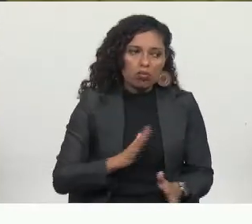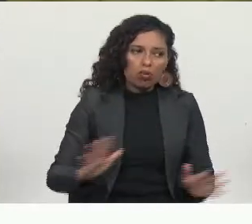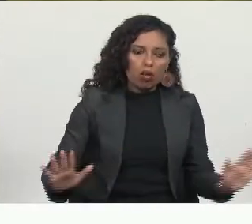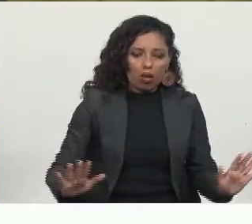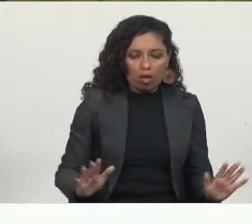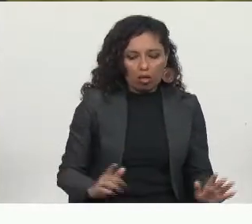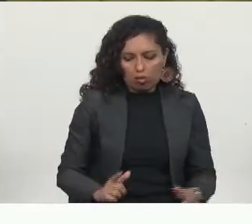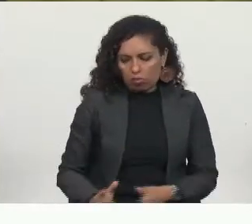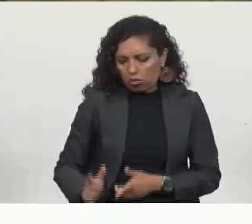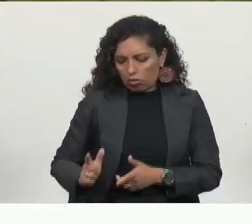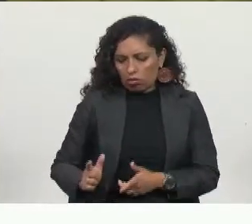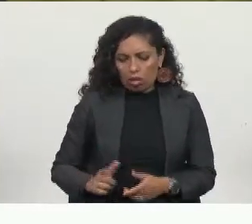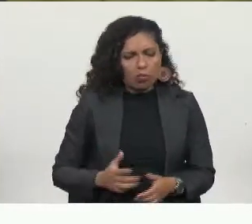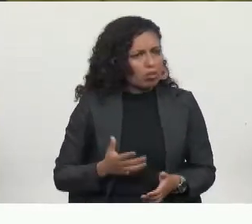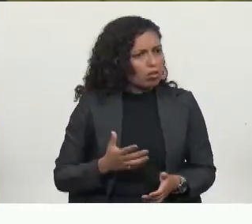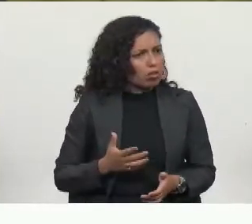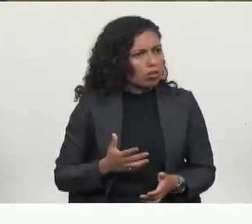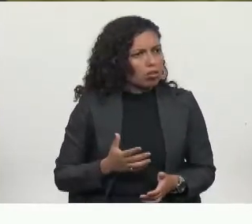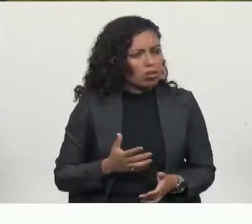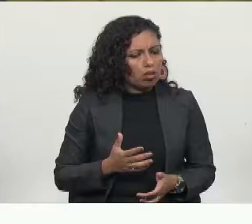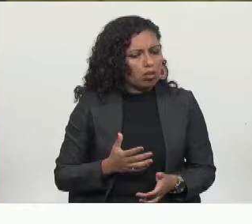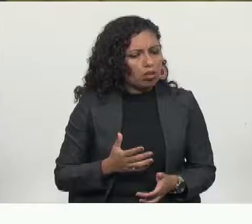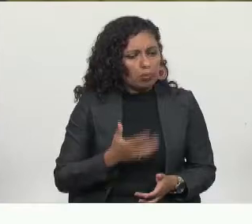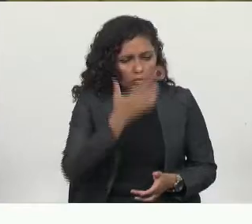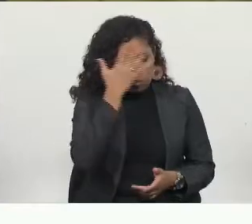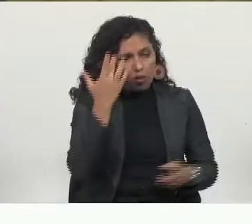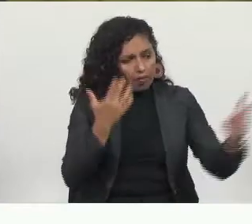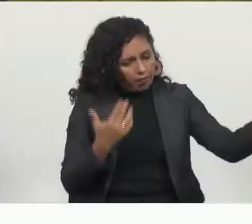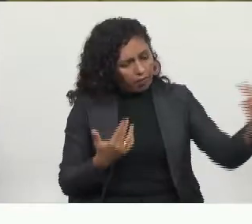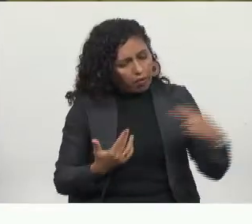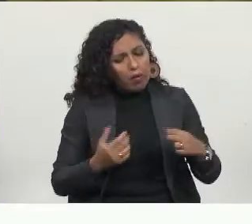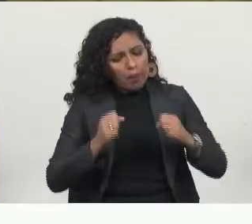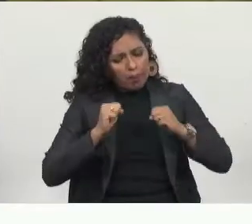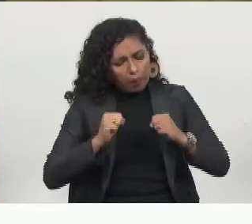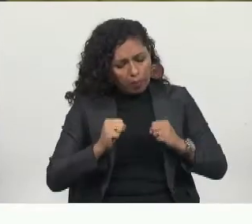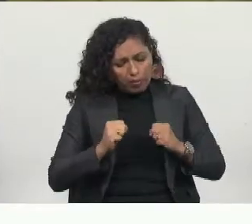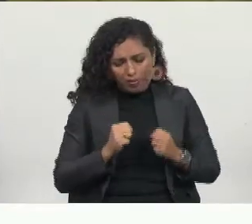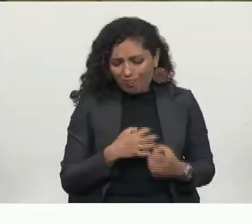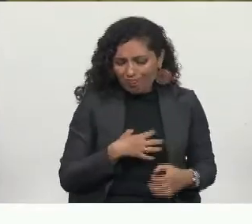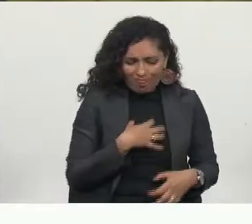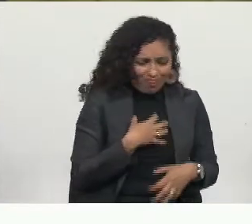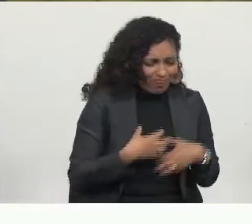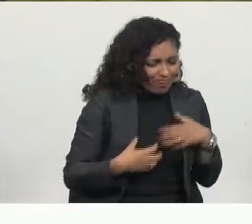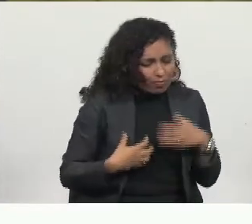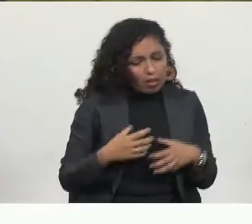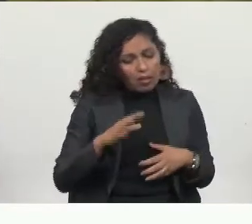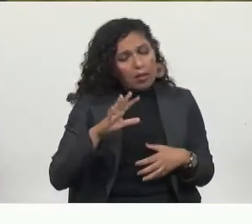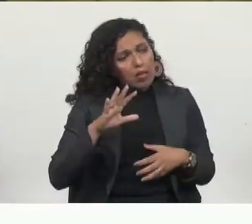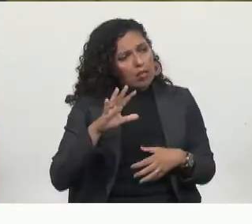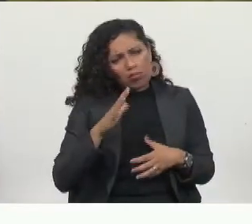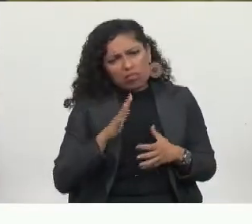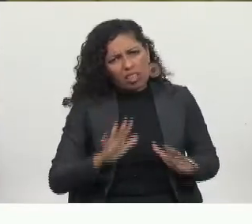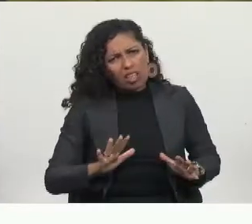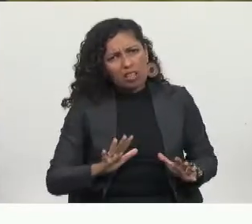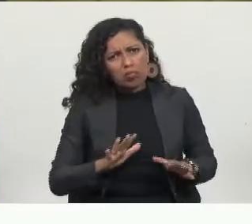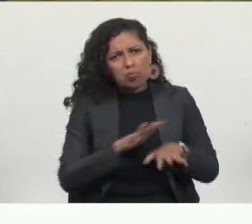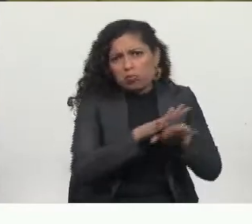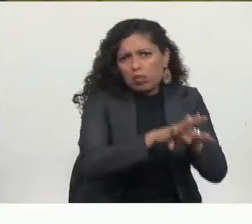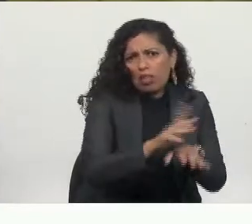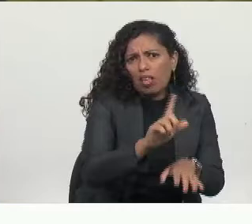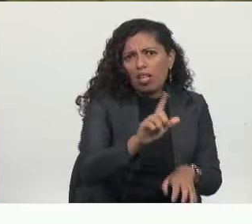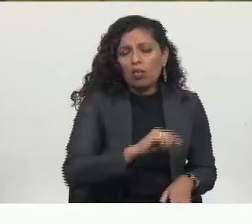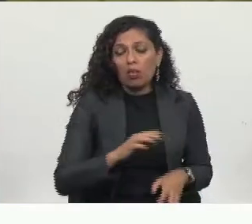alguma forma, se sente mal. Eu não quero isso, Bruno. Eu só espero que as pessoas garantam a nossa segurança quando nós nos desarmarmos em plenário, é só